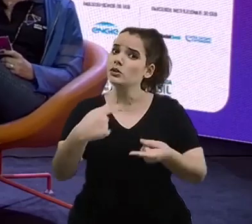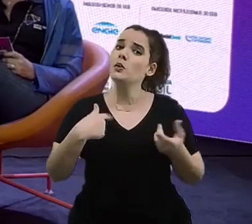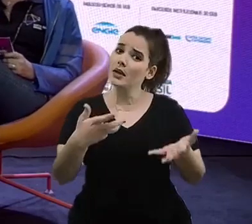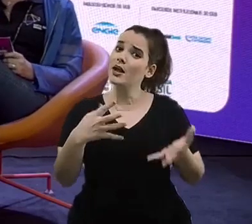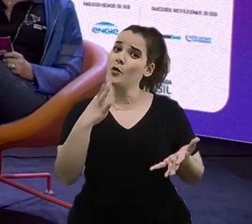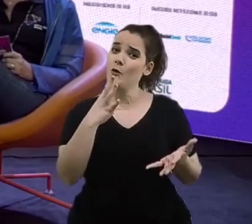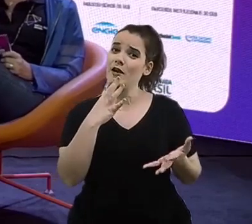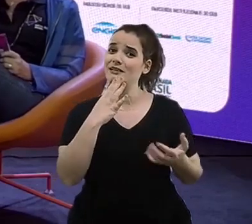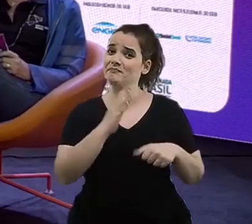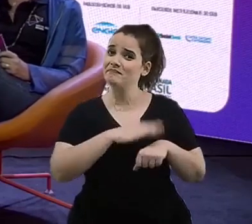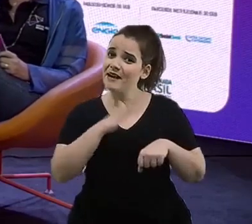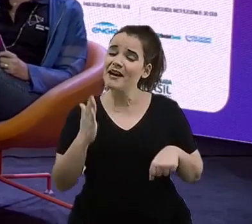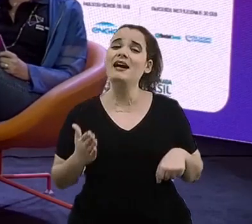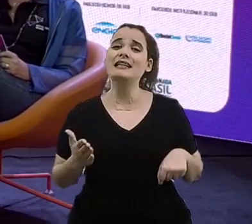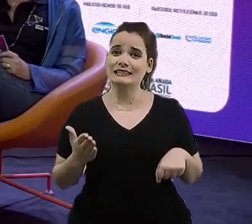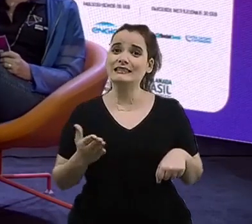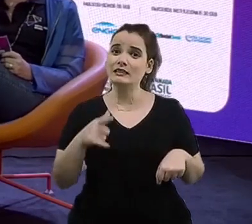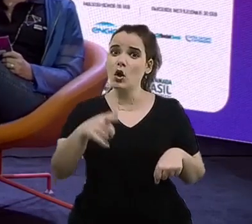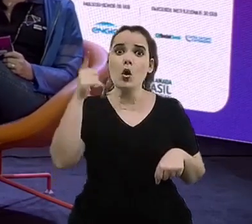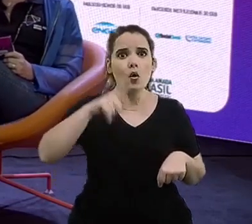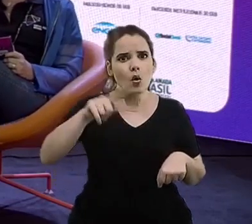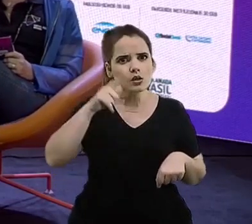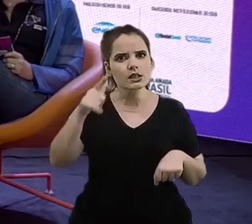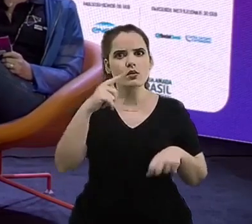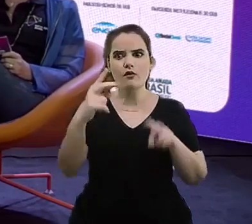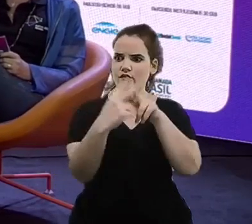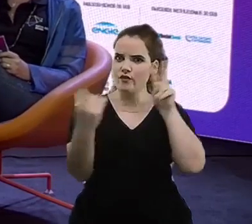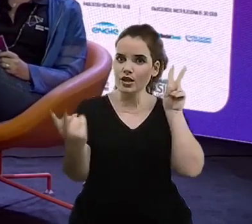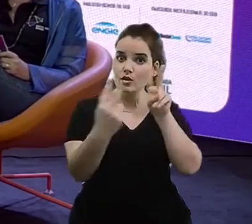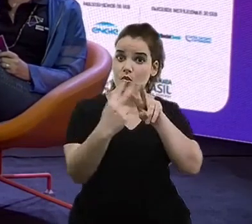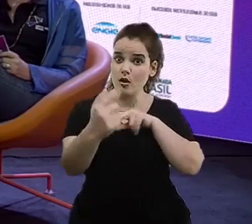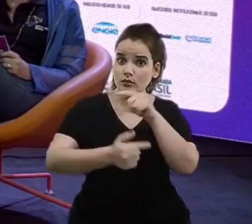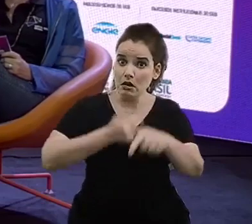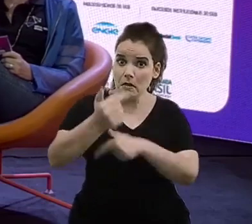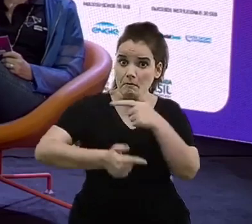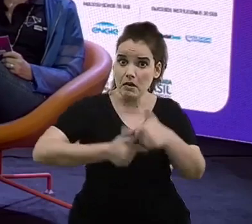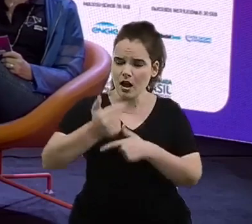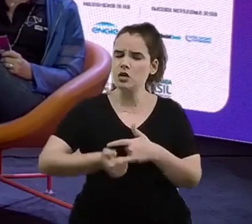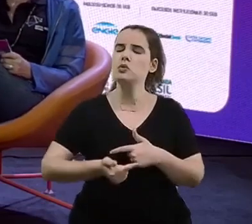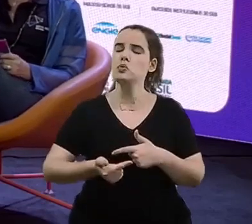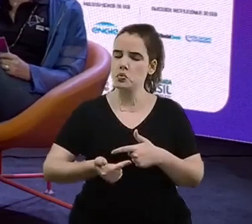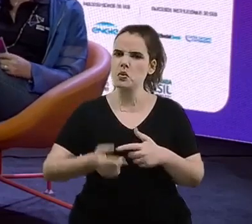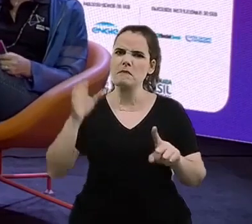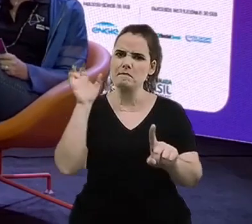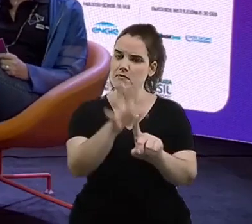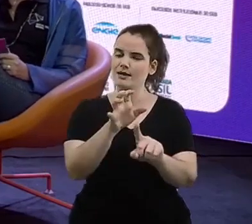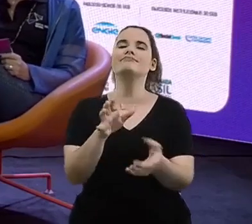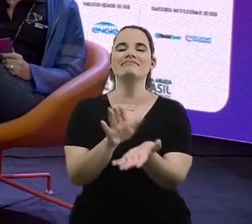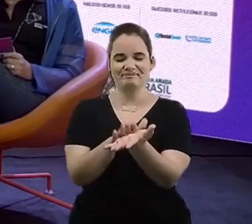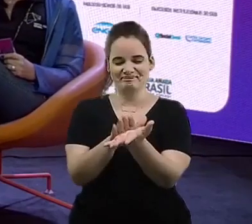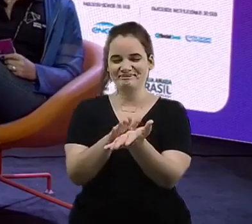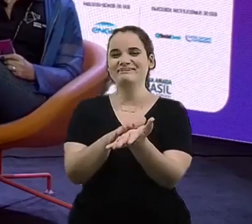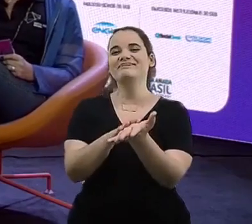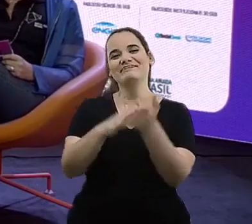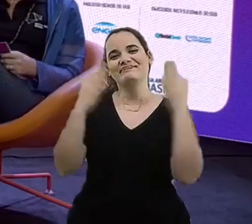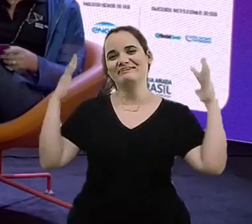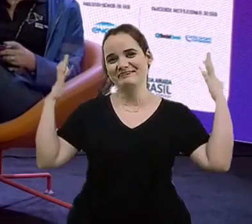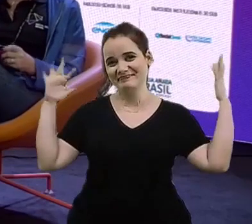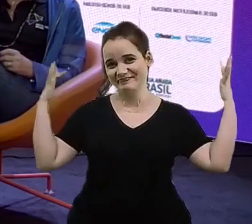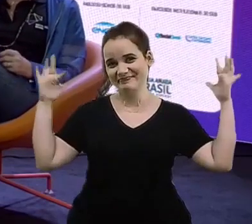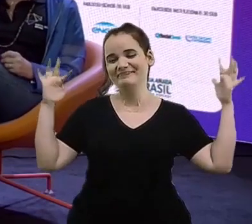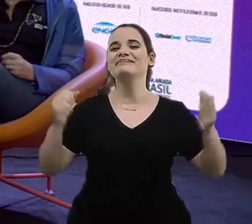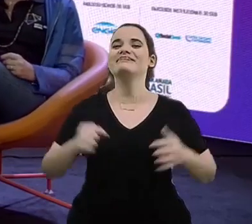evidente aqui para mim. E eu vi que vocês tiveram muito cuidado na escolha, quer dizer, uma